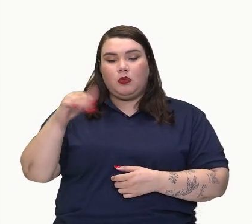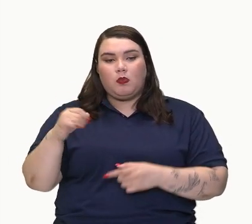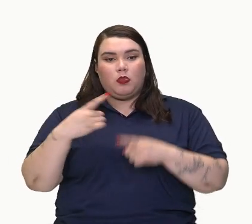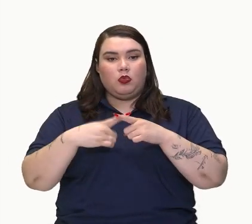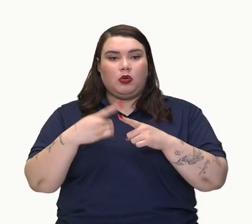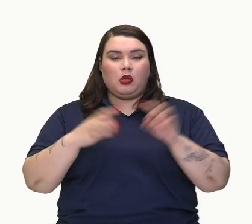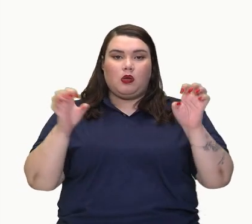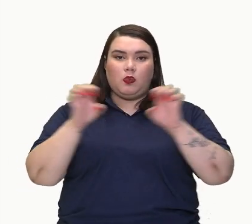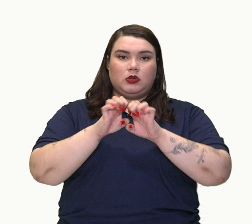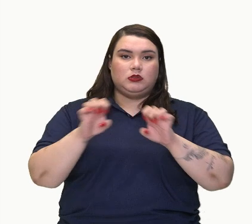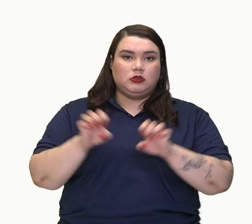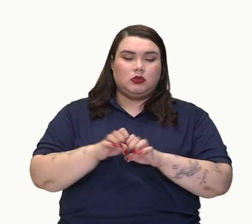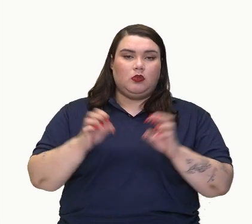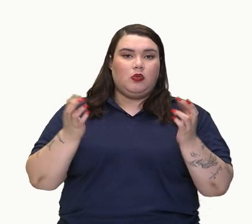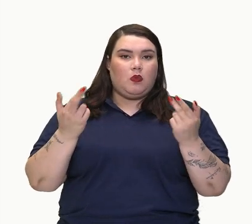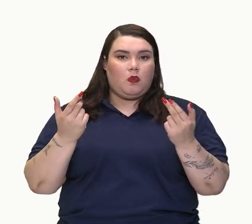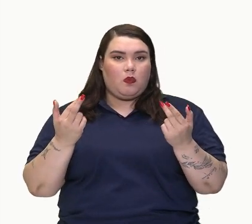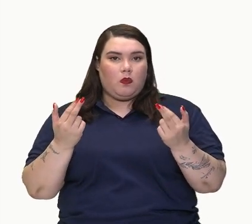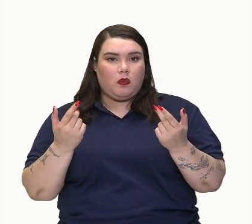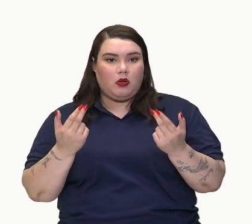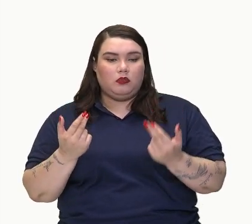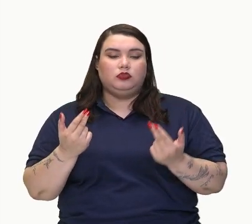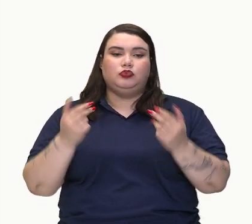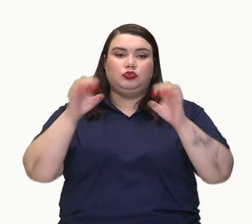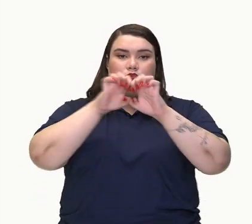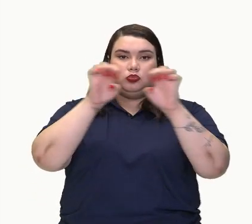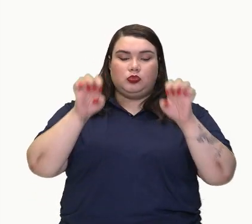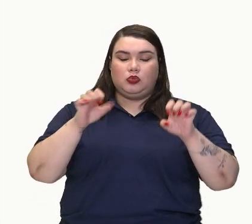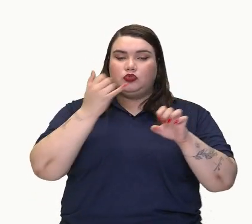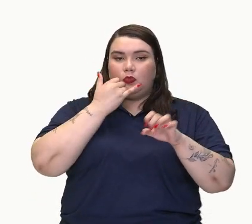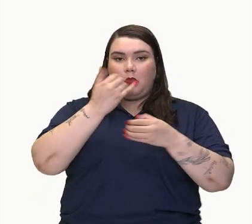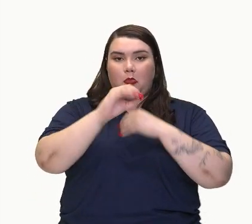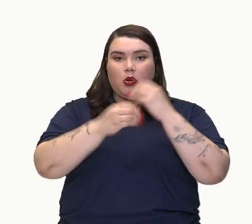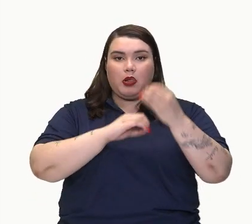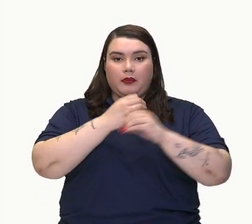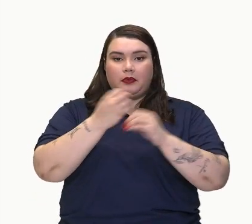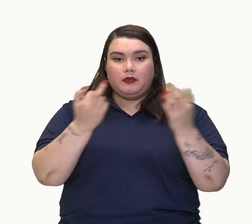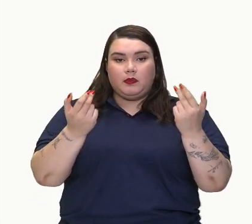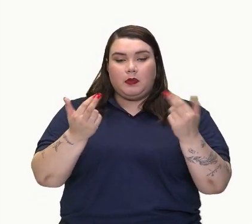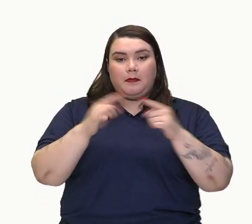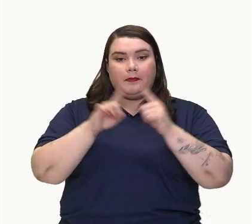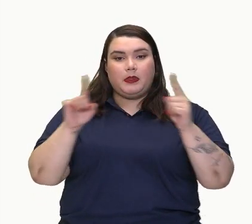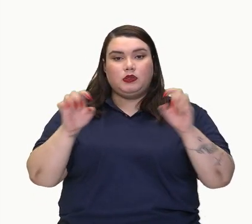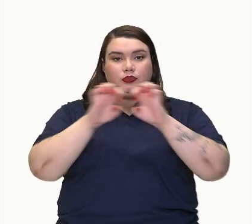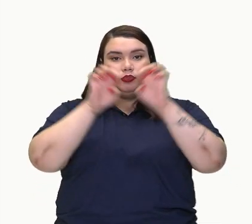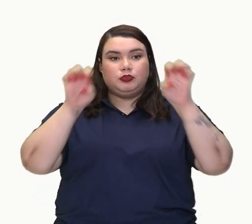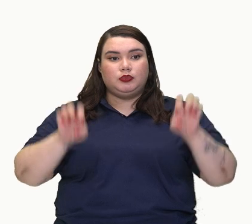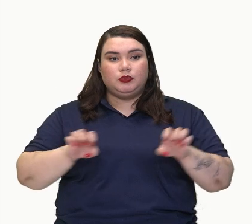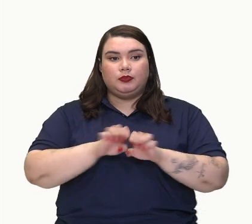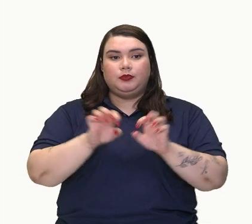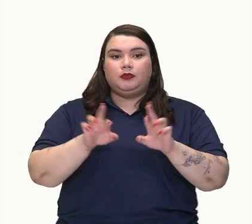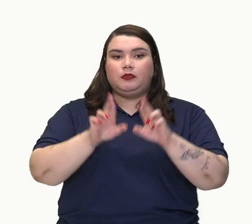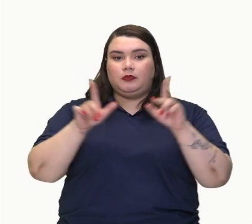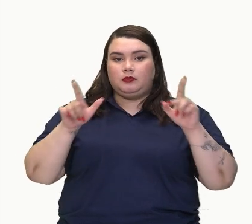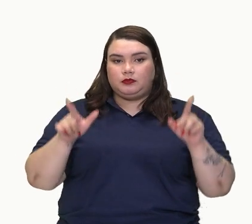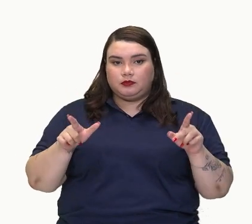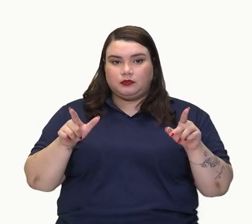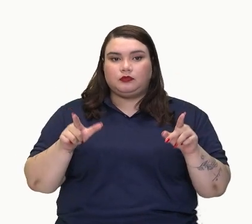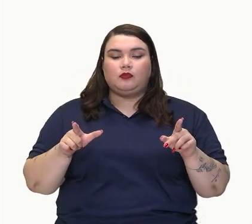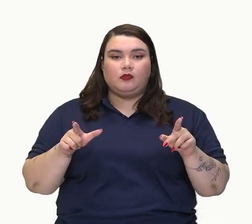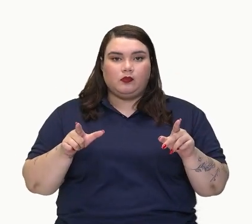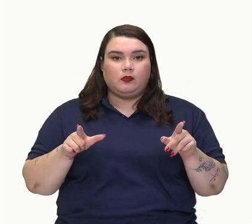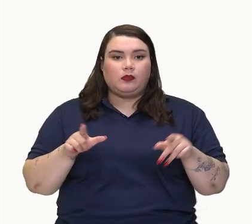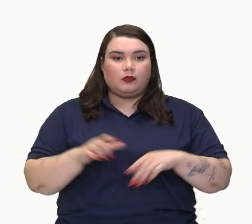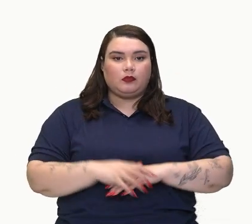fórmula molecular, mas diferentes estruturas, tá? Não esquece esse detalhe, mesma fórmula molecular, mas